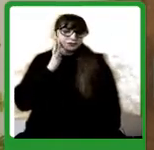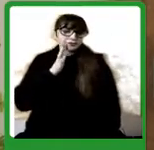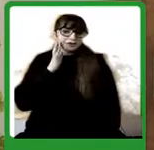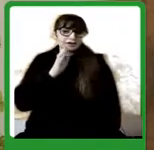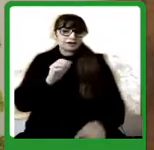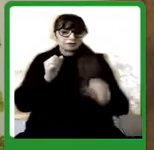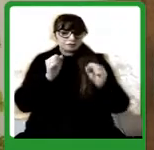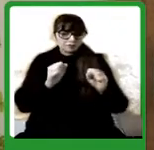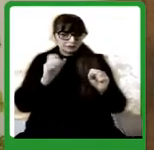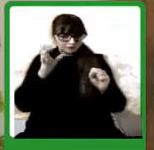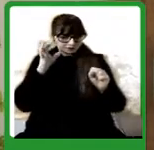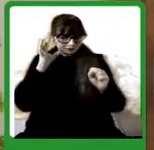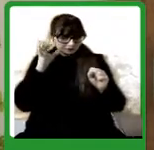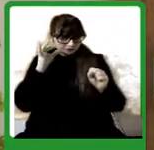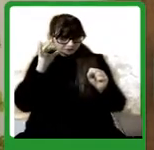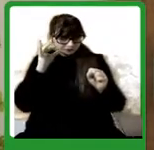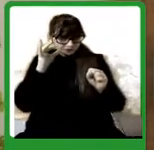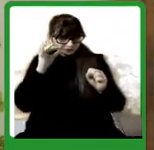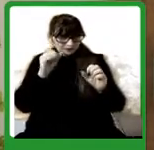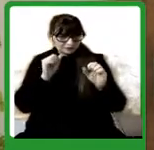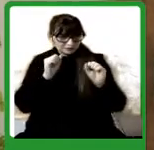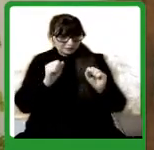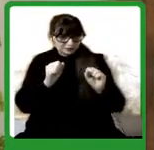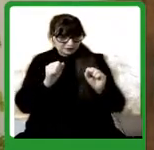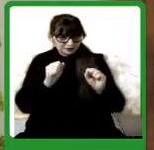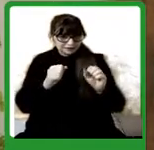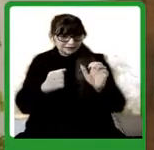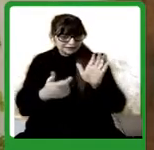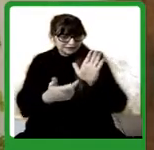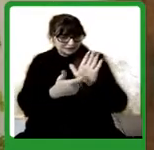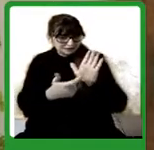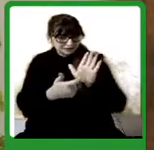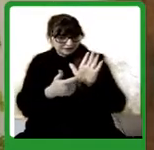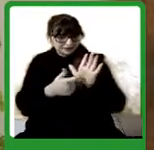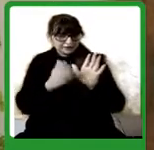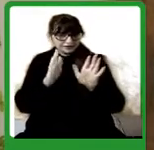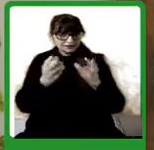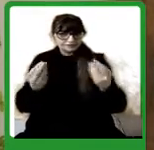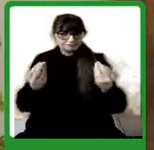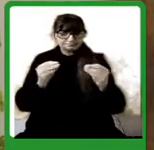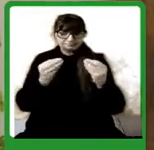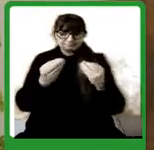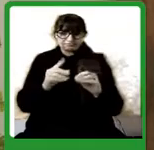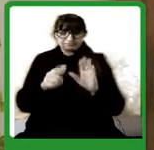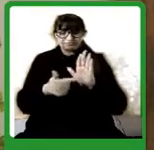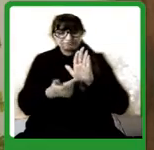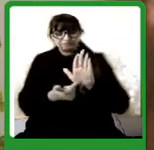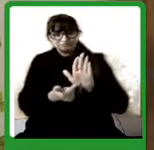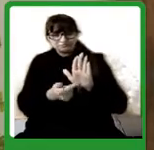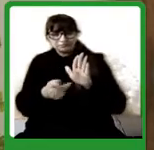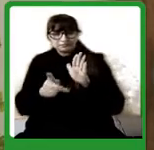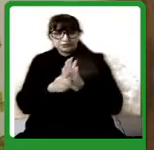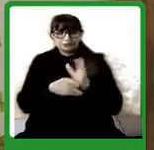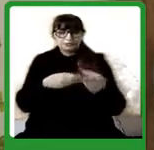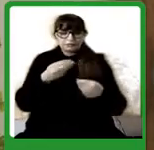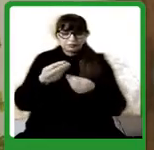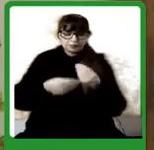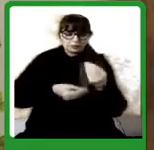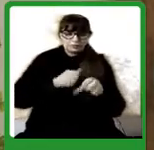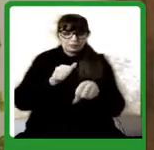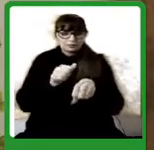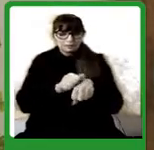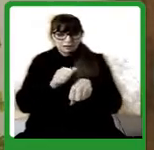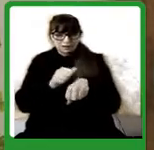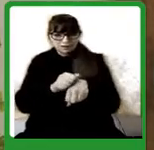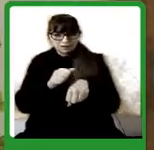assistindo nós e ainda não segue o Badinho no Instagram, vai lá e segue nós, que tá tudo postado lá nos stories, lá mostrando como é que é a pedra antes dos caras achar lá.